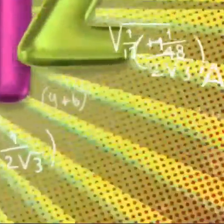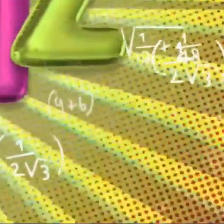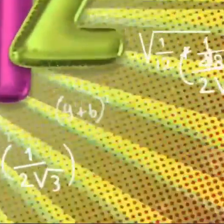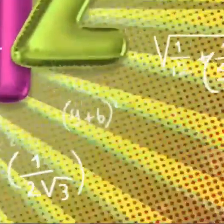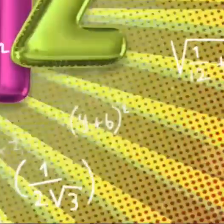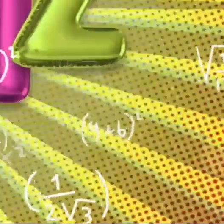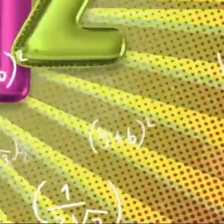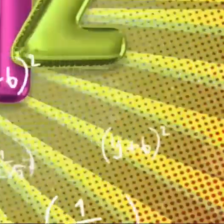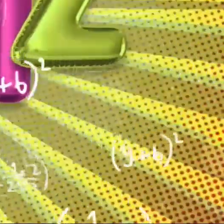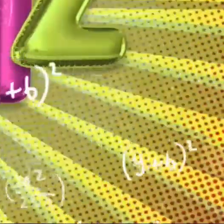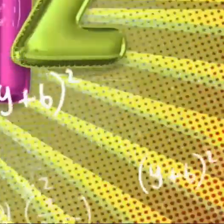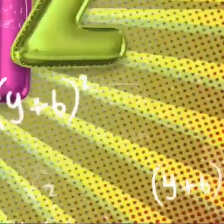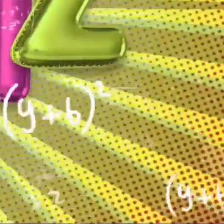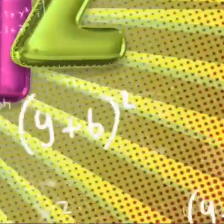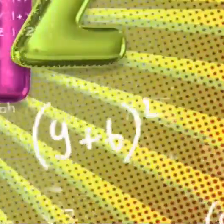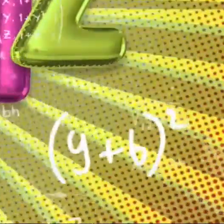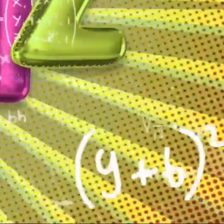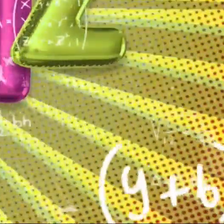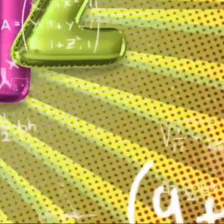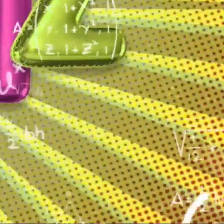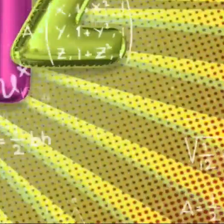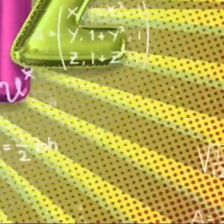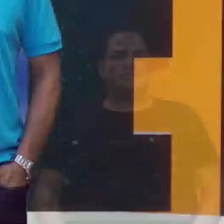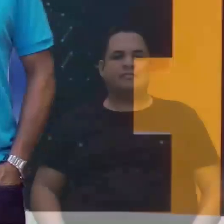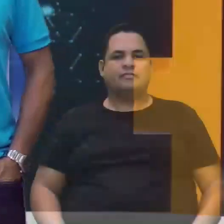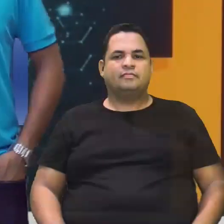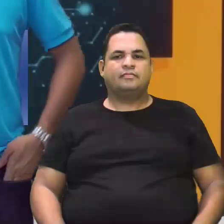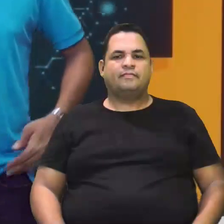A hora do quiz!